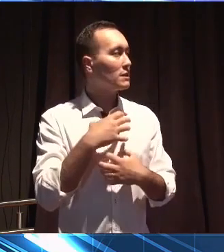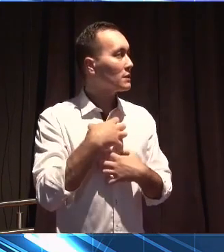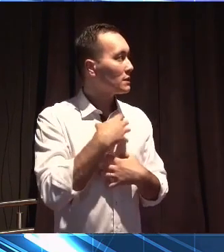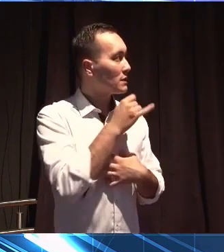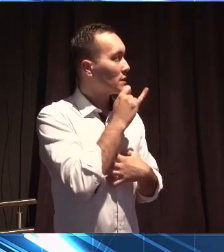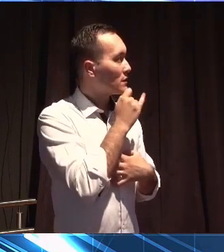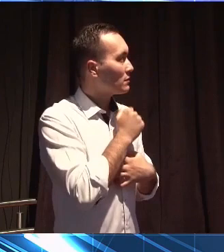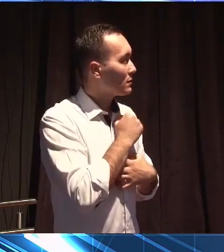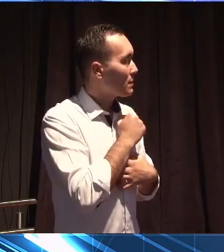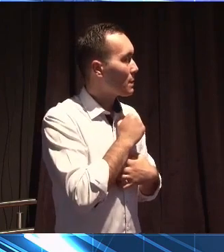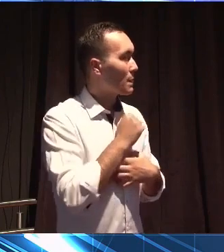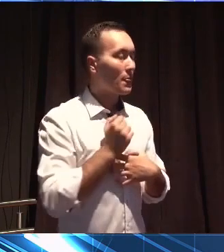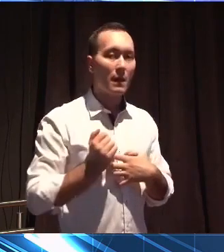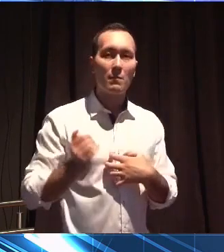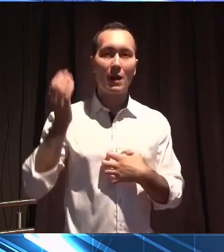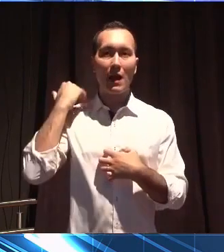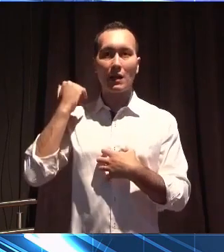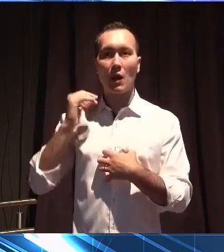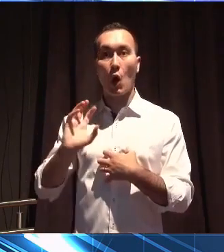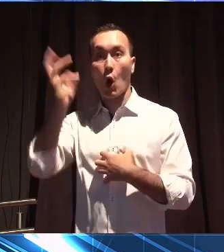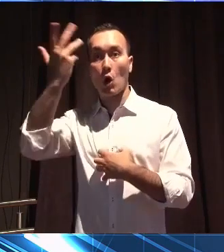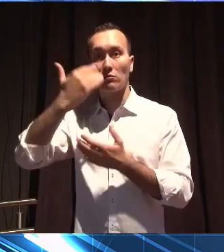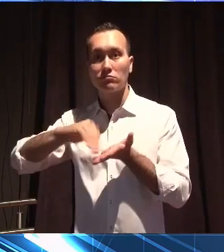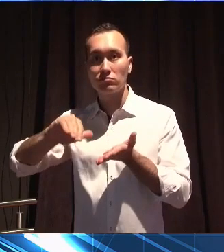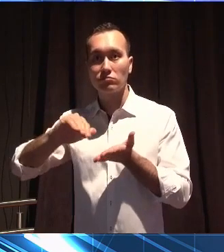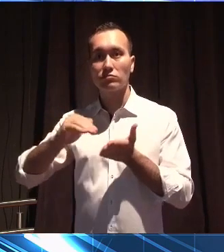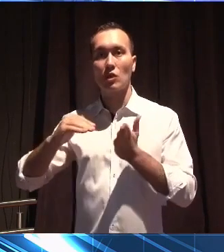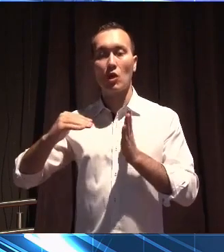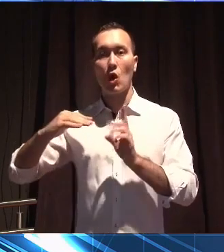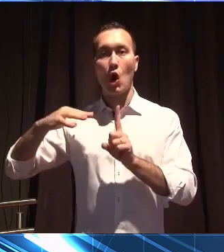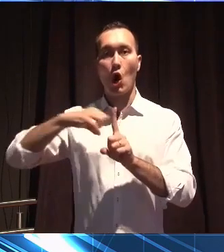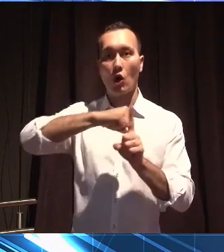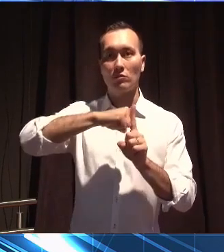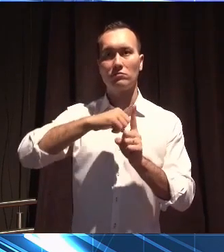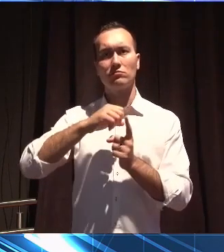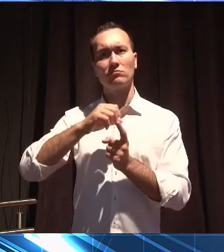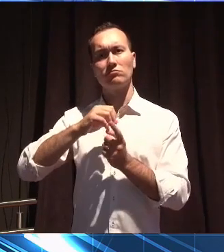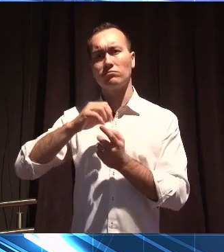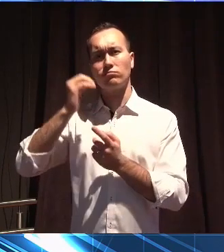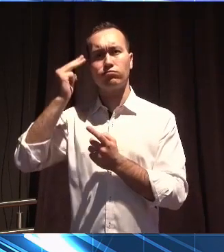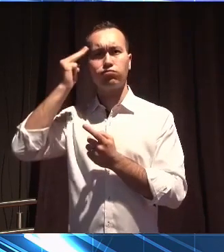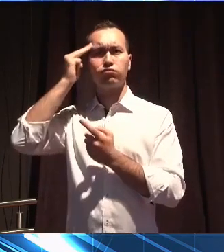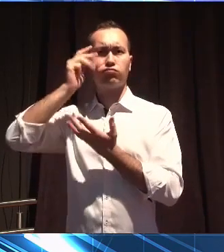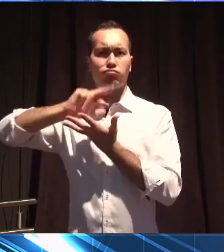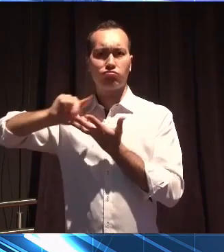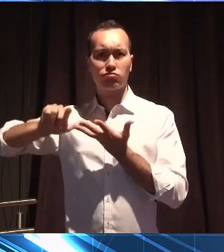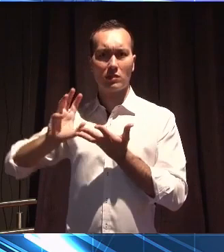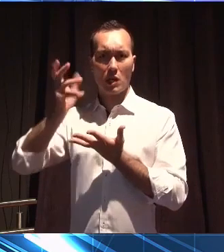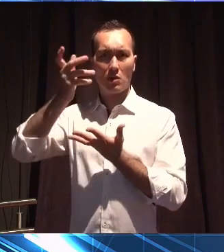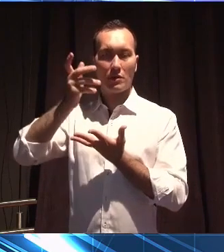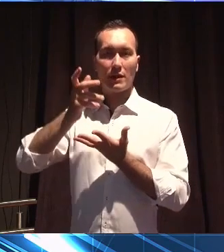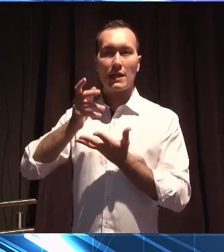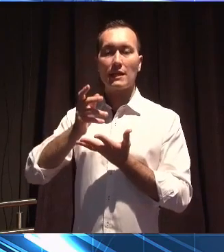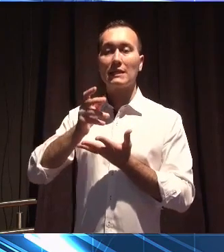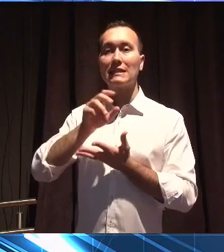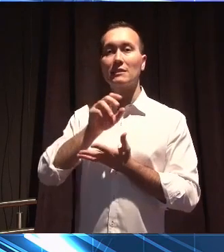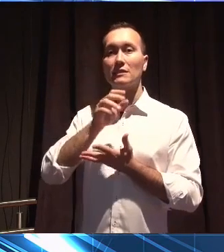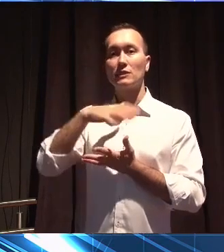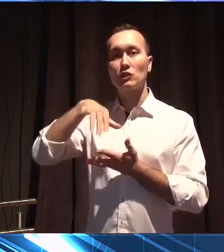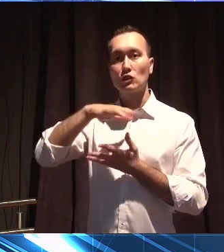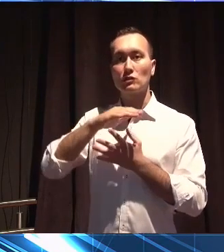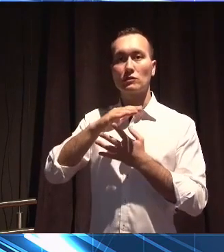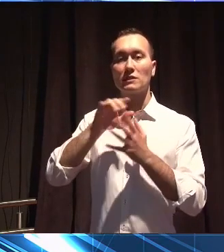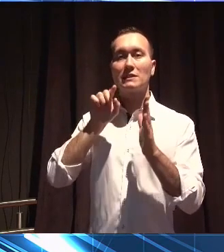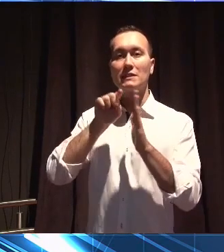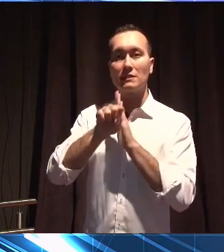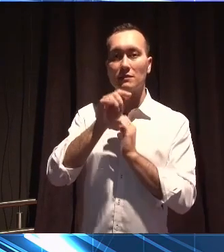ELA, pessoas que tenham sofrido algum tipo de acidente e algumas outras síndromes. E foram percebendo que se as respostas fossem sim ou